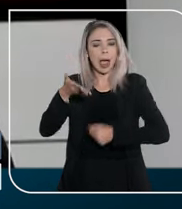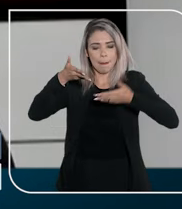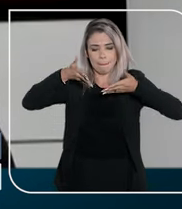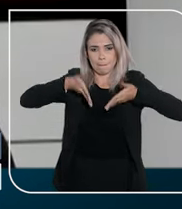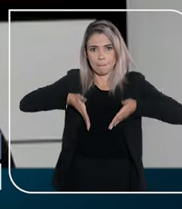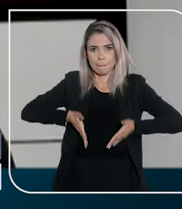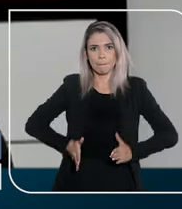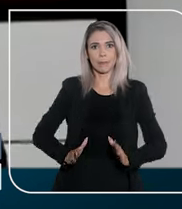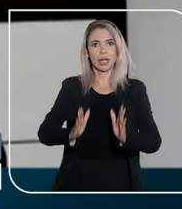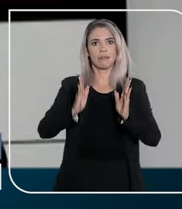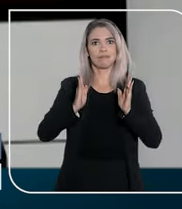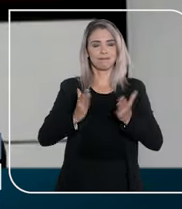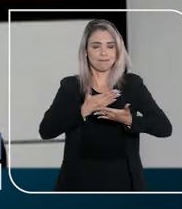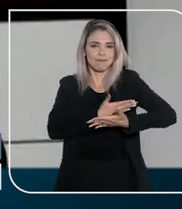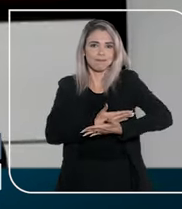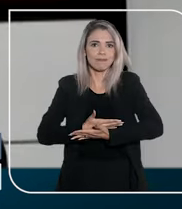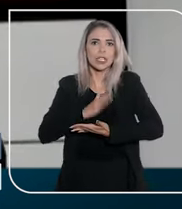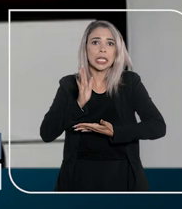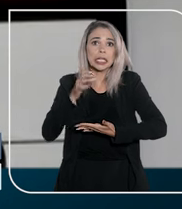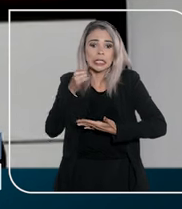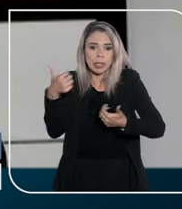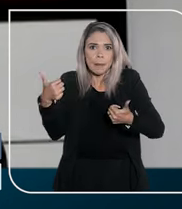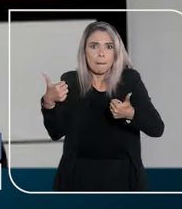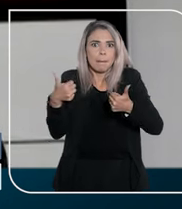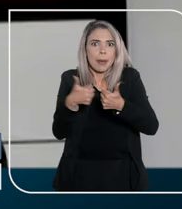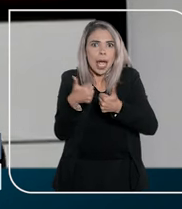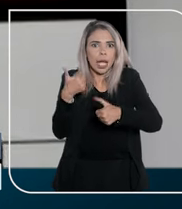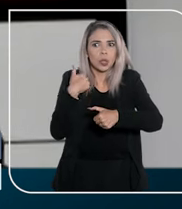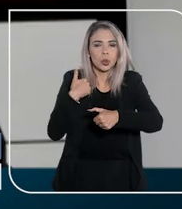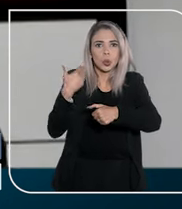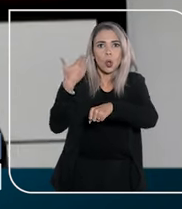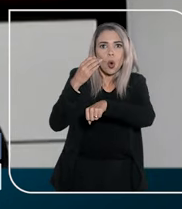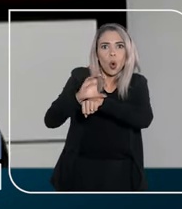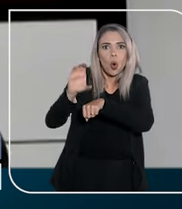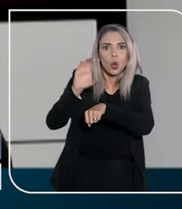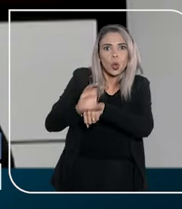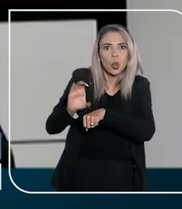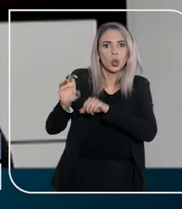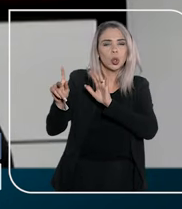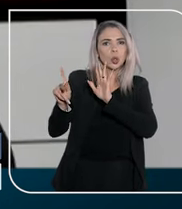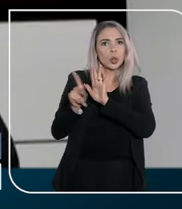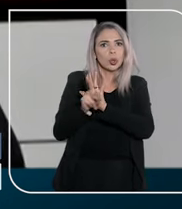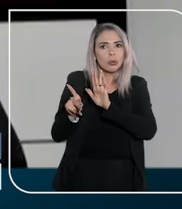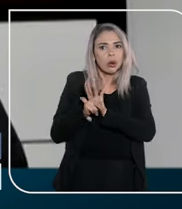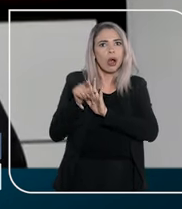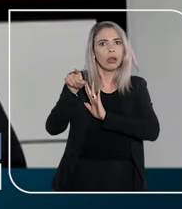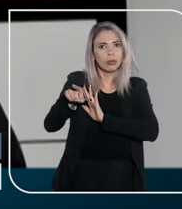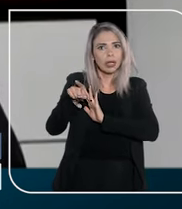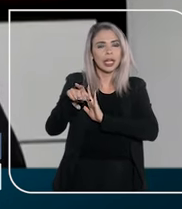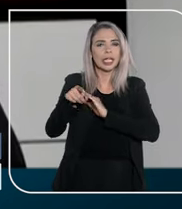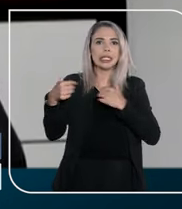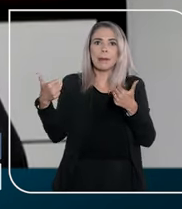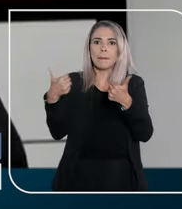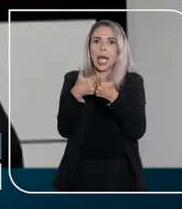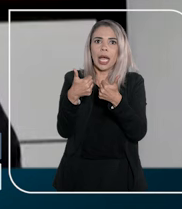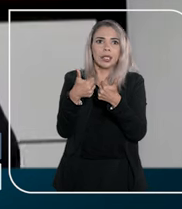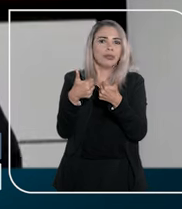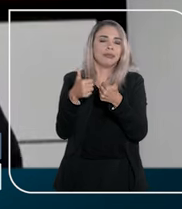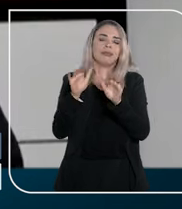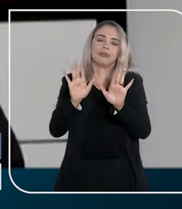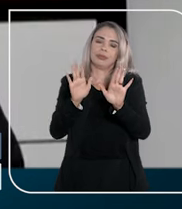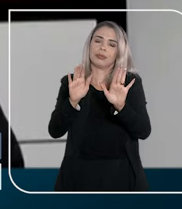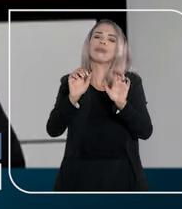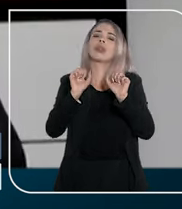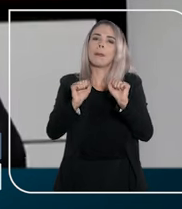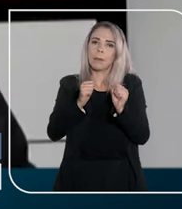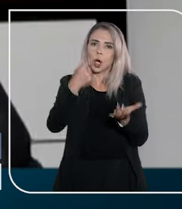bebê, se esse prazo for muito curto, né, entre a aplicação da prova e o prazo em que ela teve o nascimento do bebê, que ela tem o direito